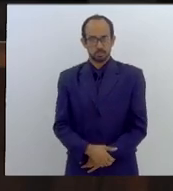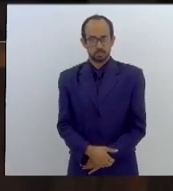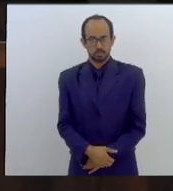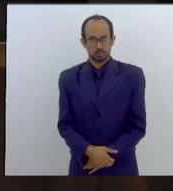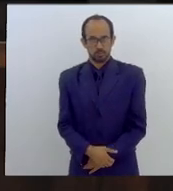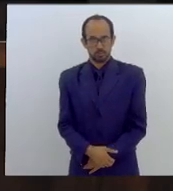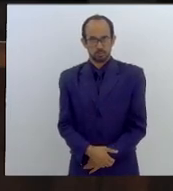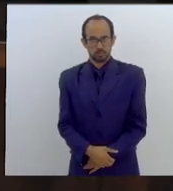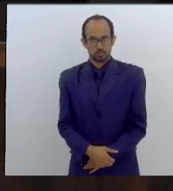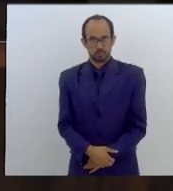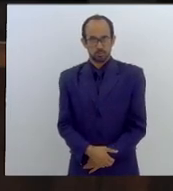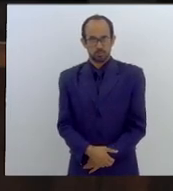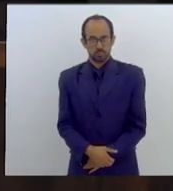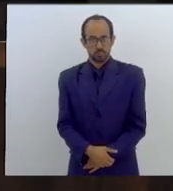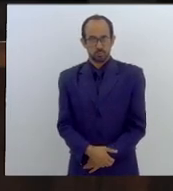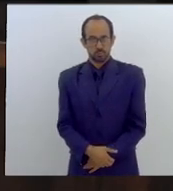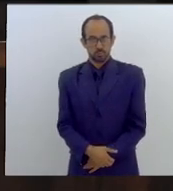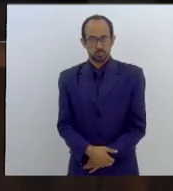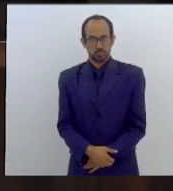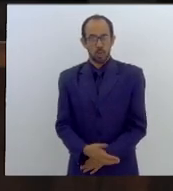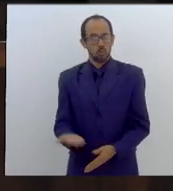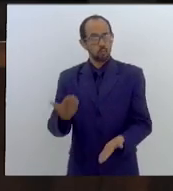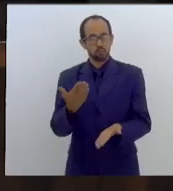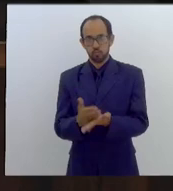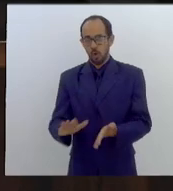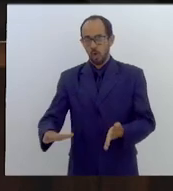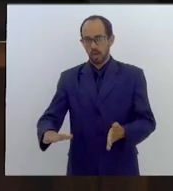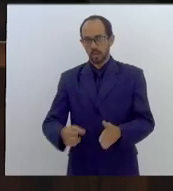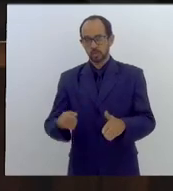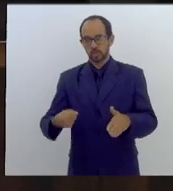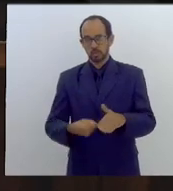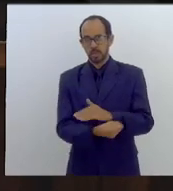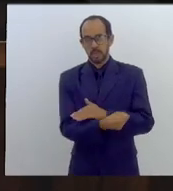Portanto, fora do mandato dos atuais prefeitos e,